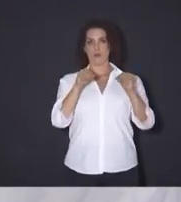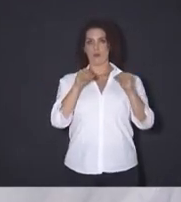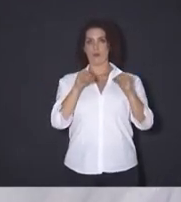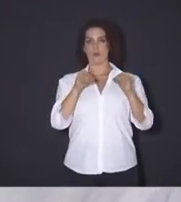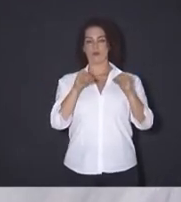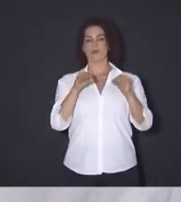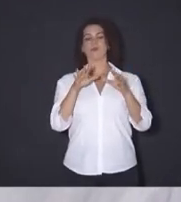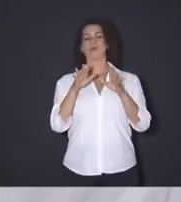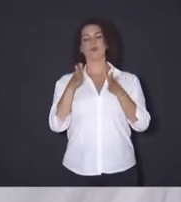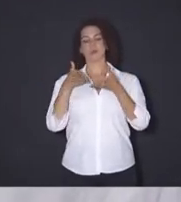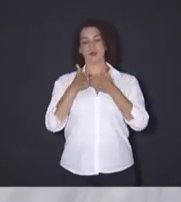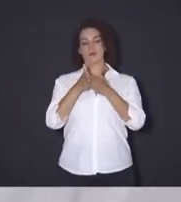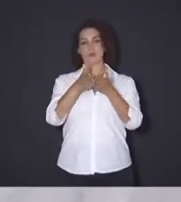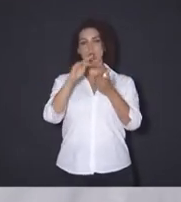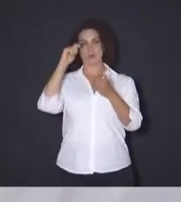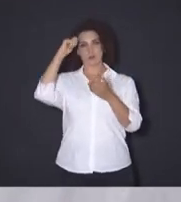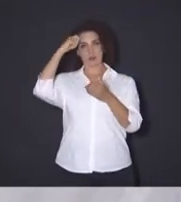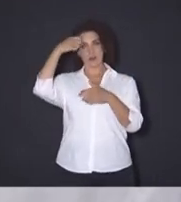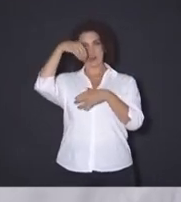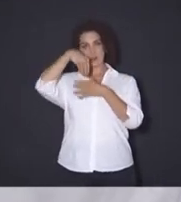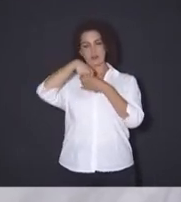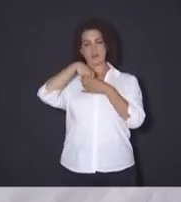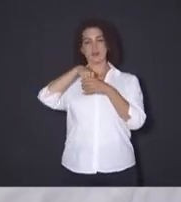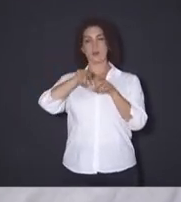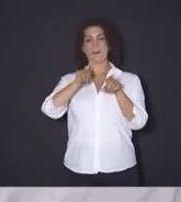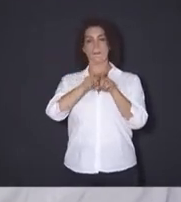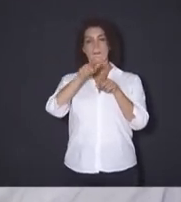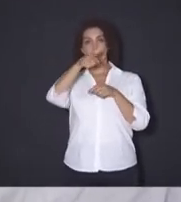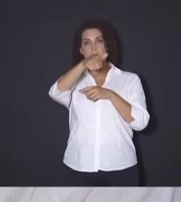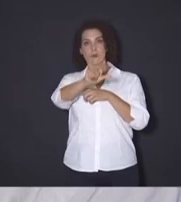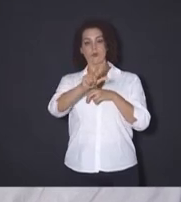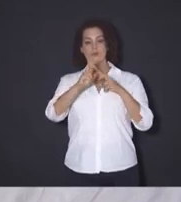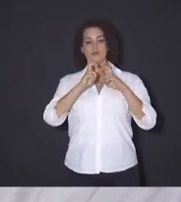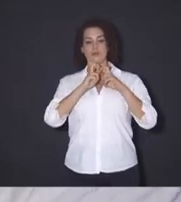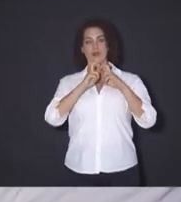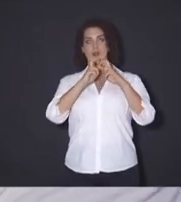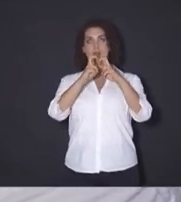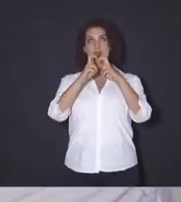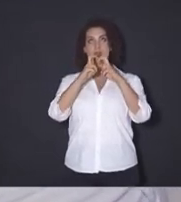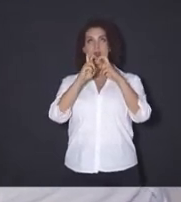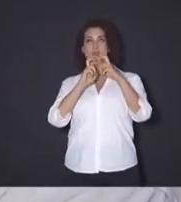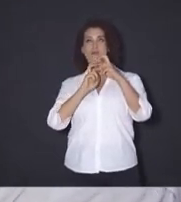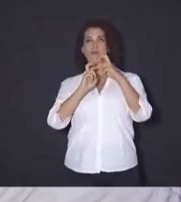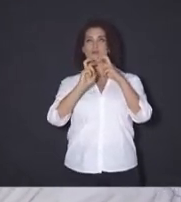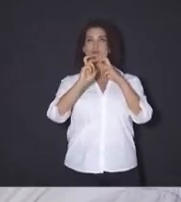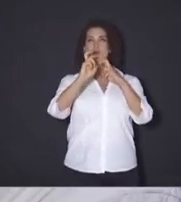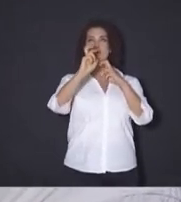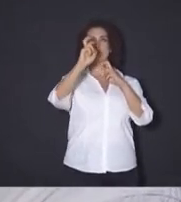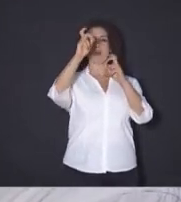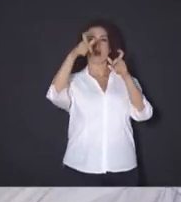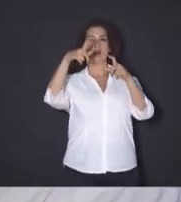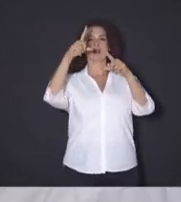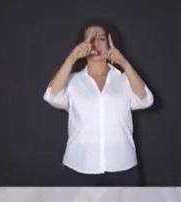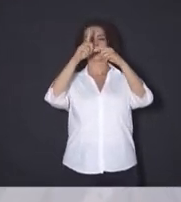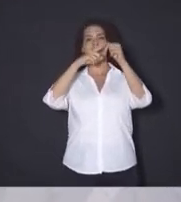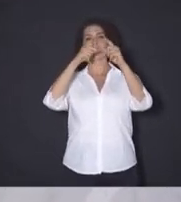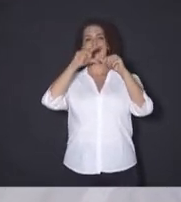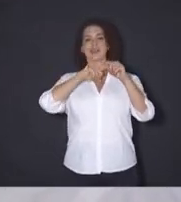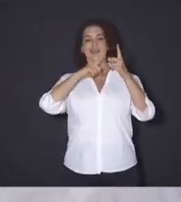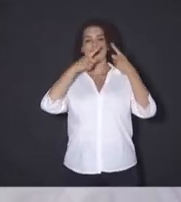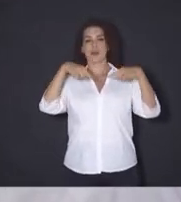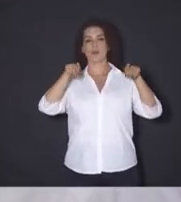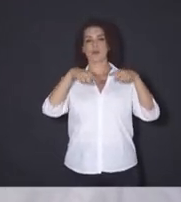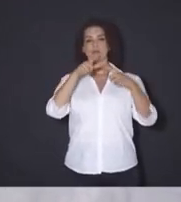negreiros um outro um trem para as estrelas que a partir da moça de gilberto gil e